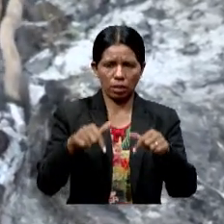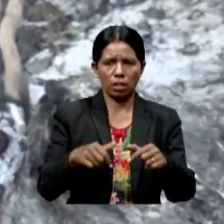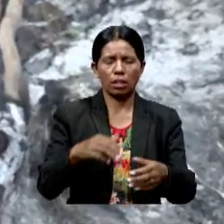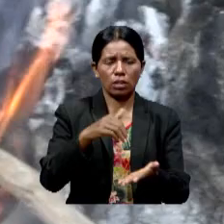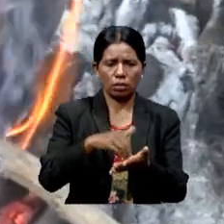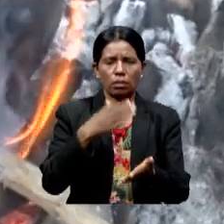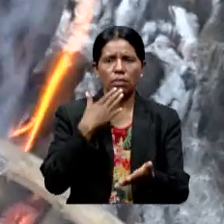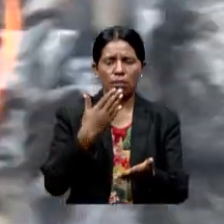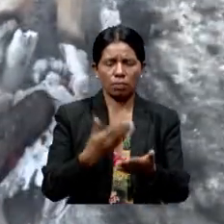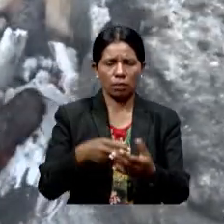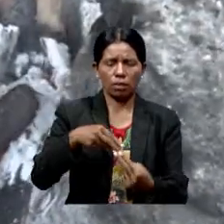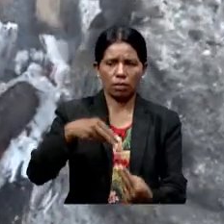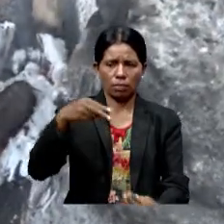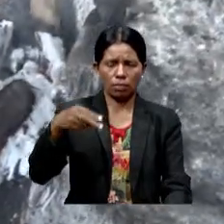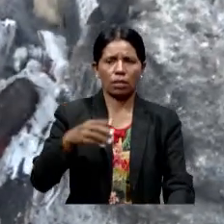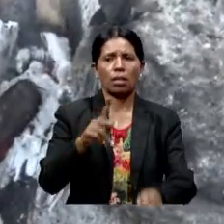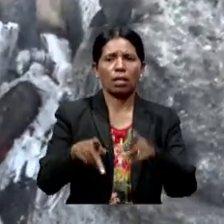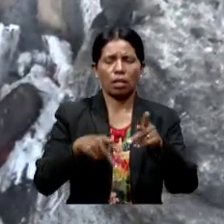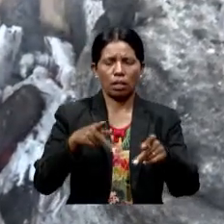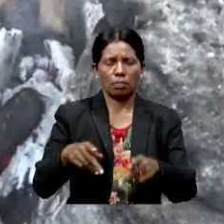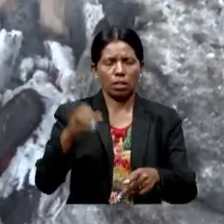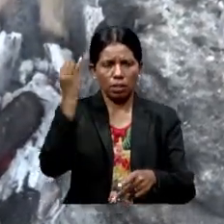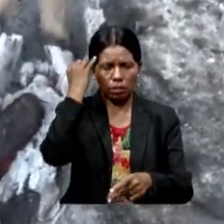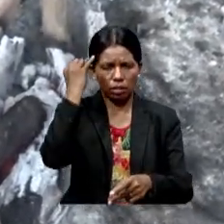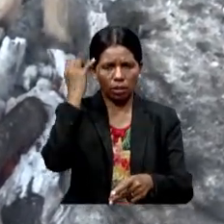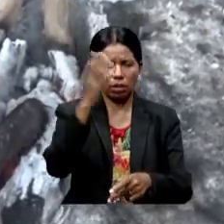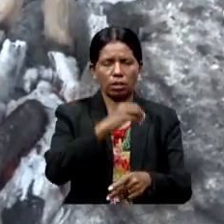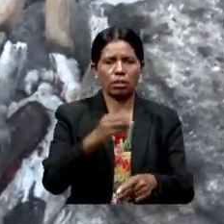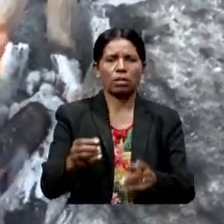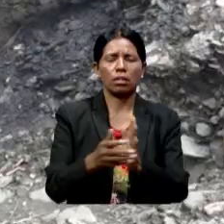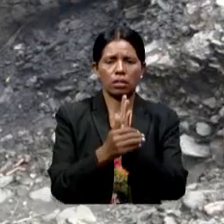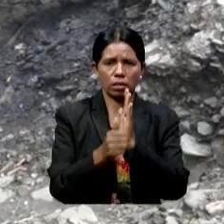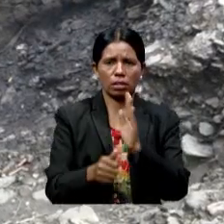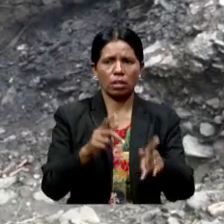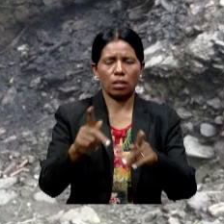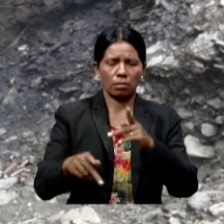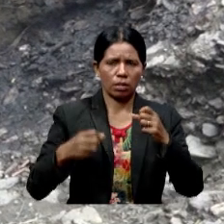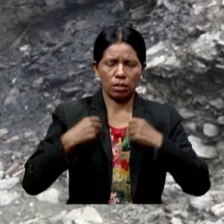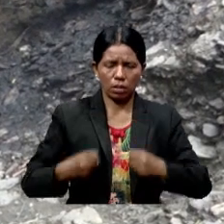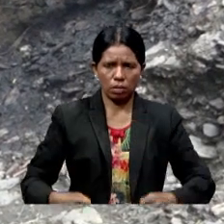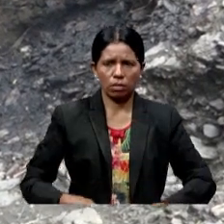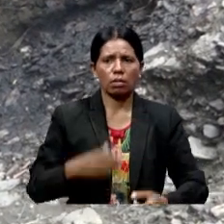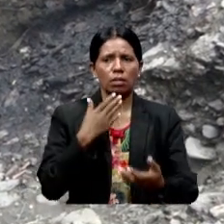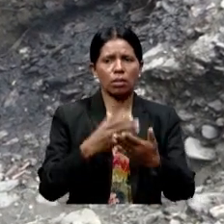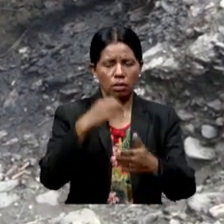dehan malnutrição bela feta ba emane intelectual, capacidade no emane produtividade rasik